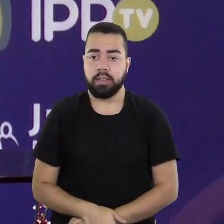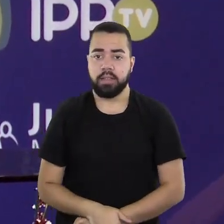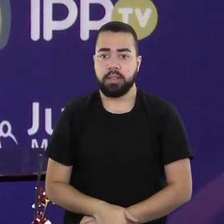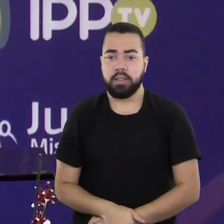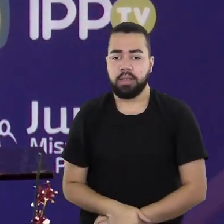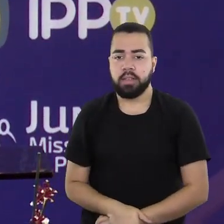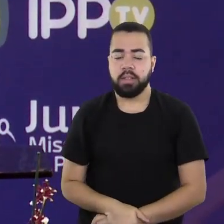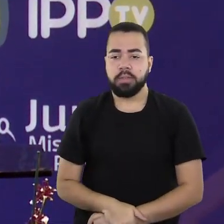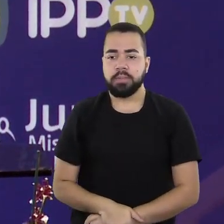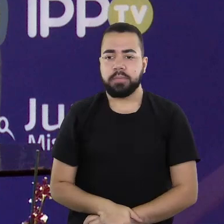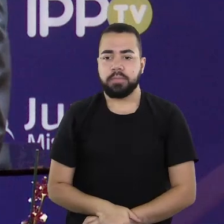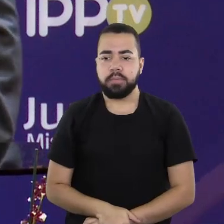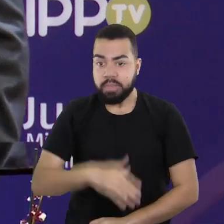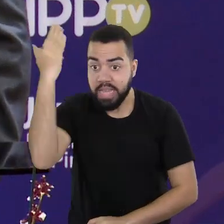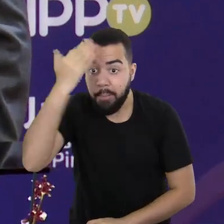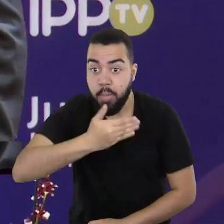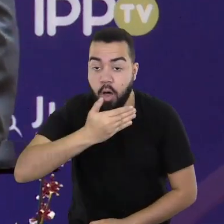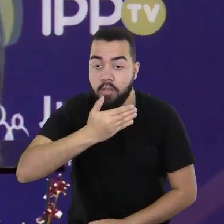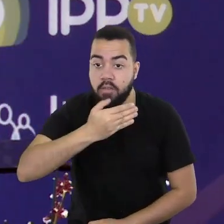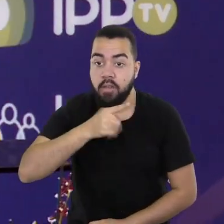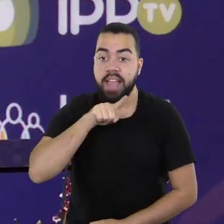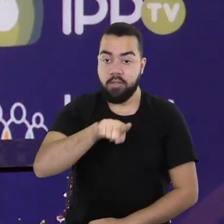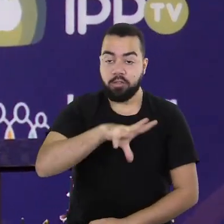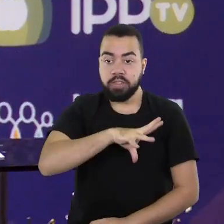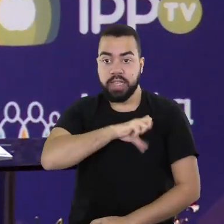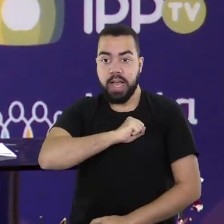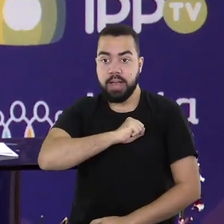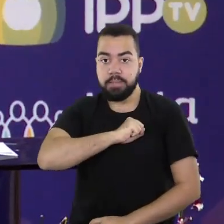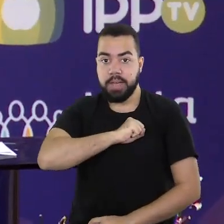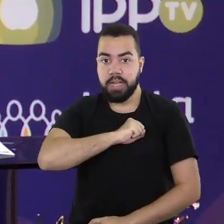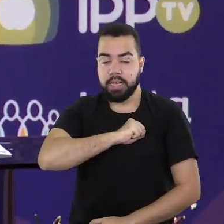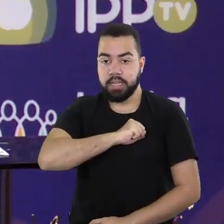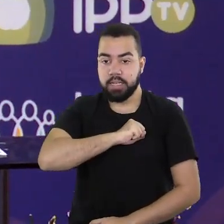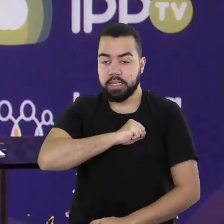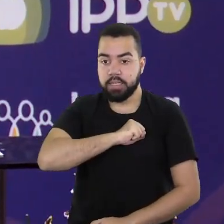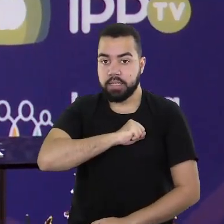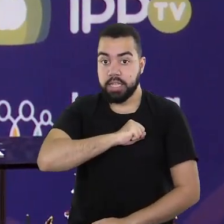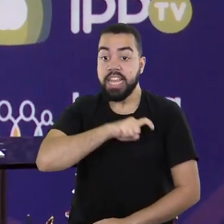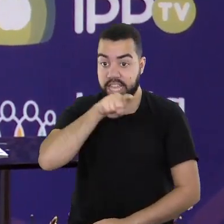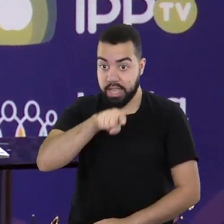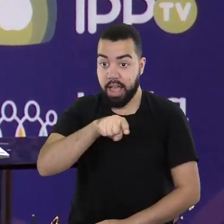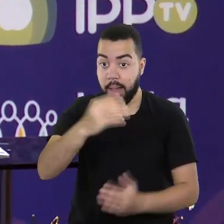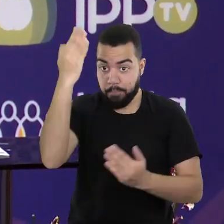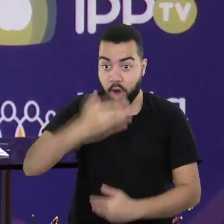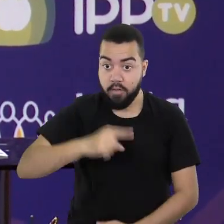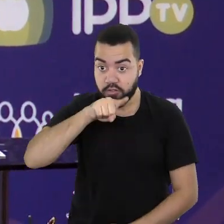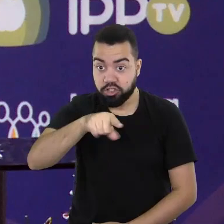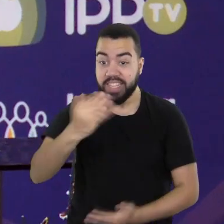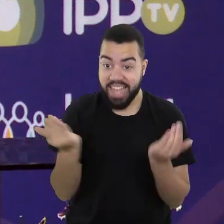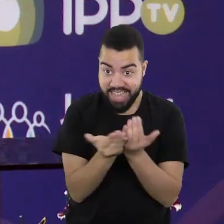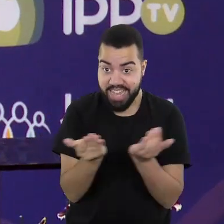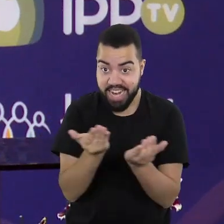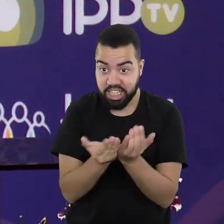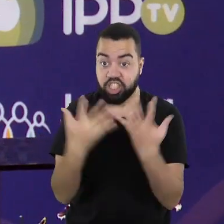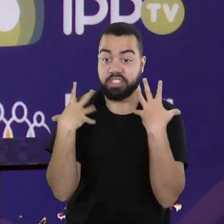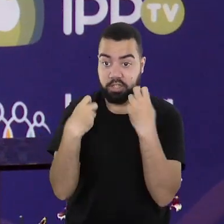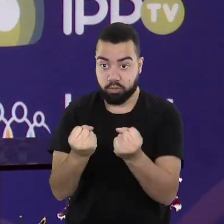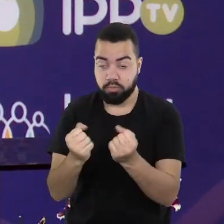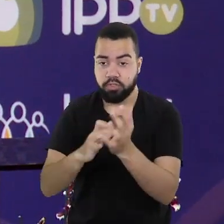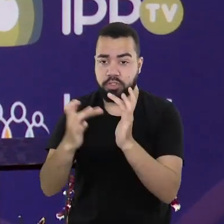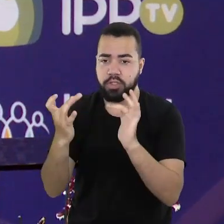E a evidência de que você ama e de que você é convertido é quando